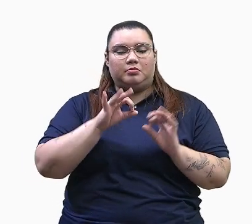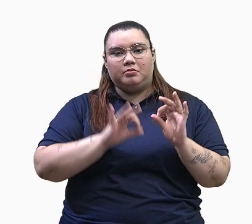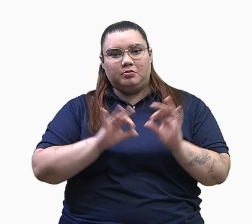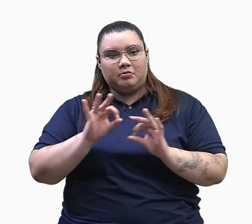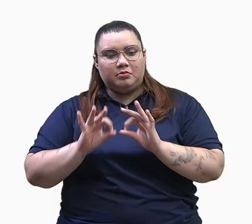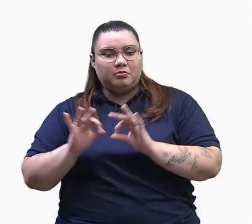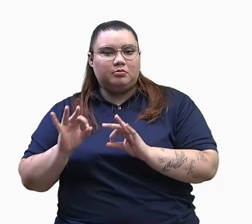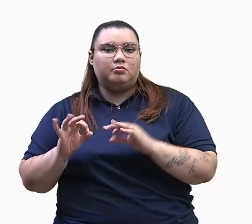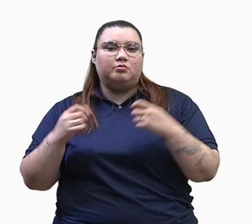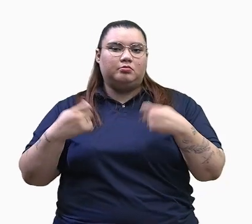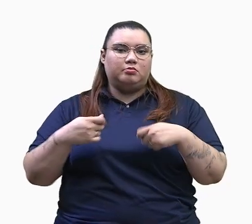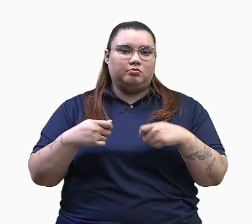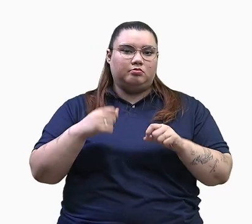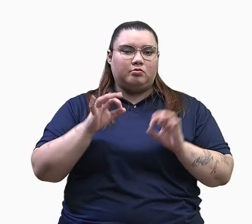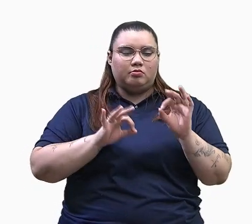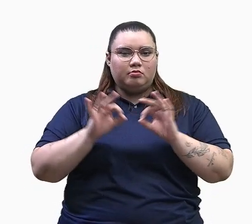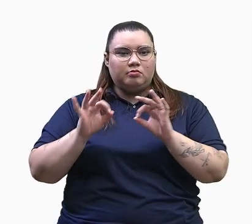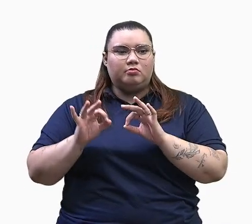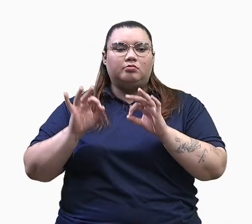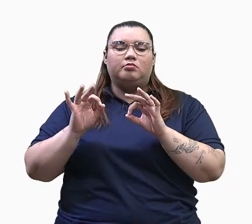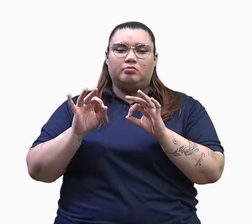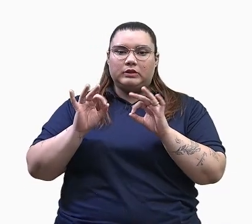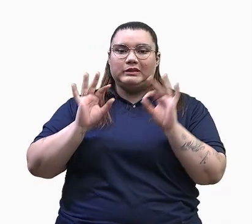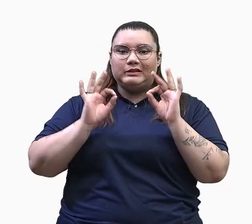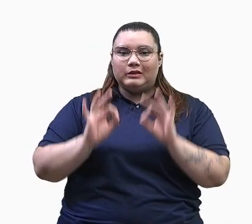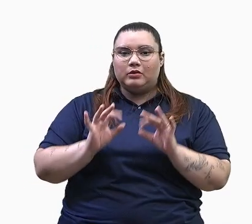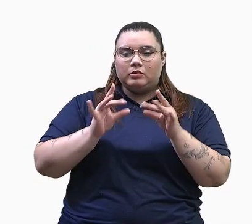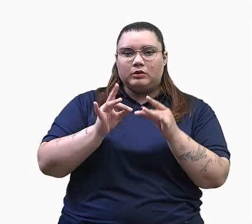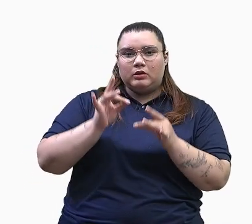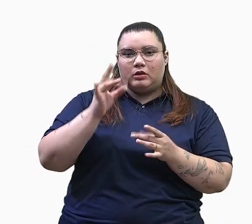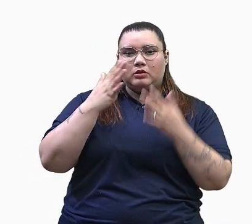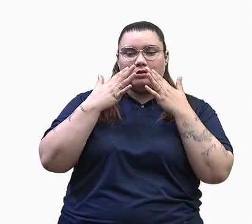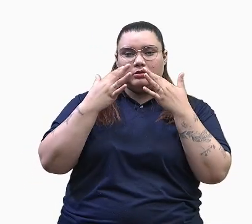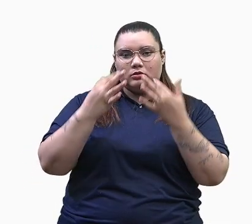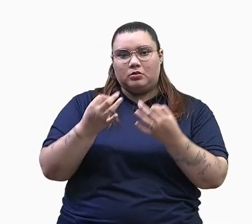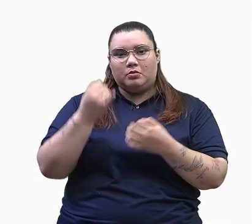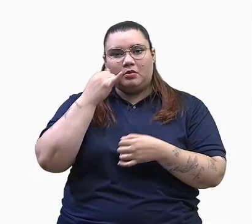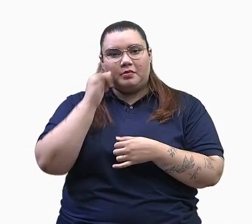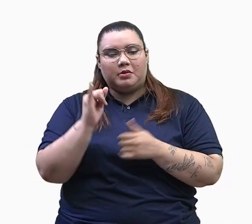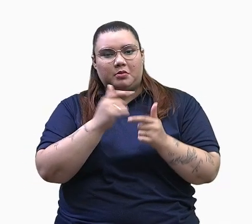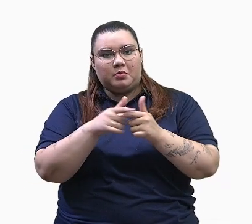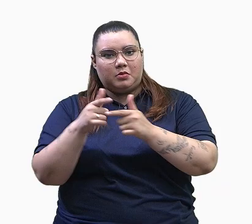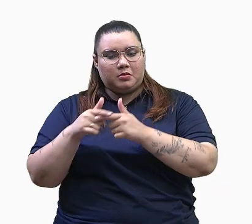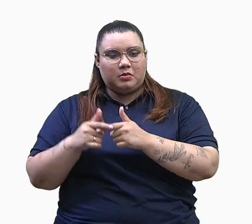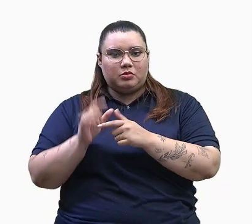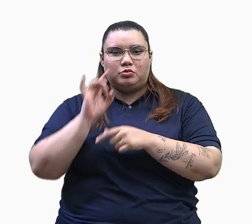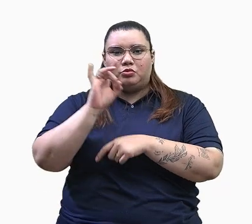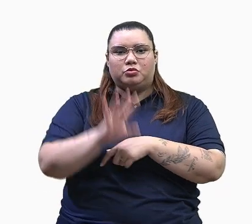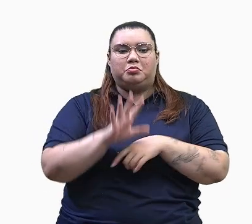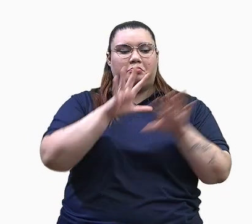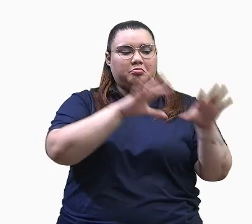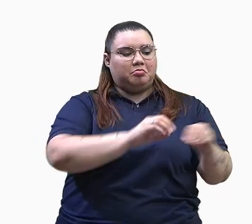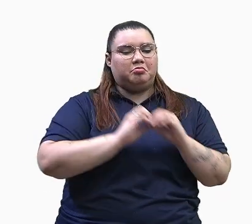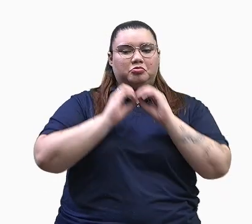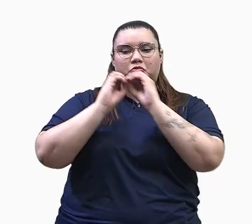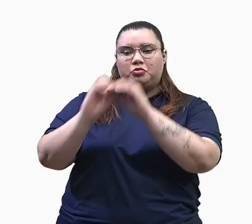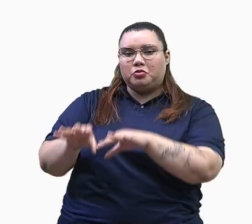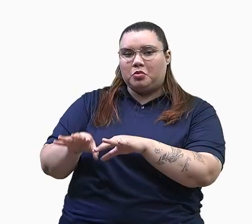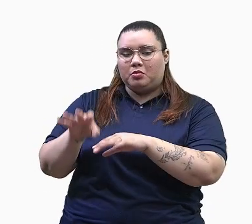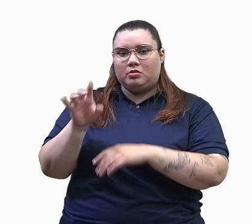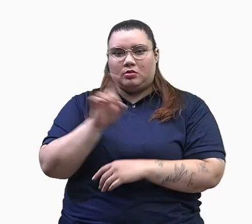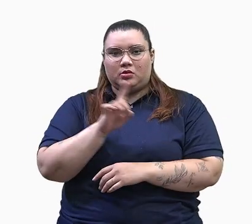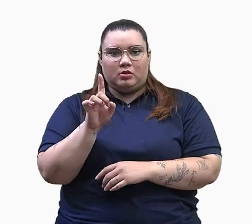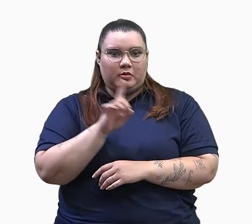planejado, minimamente, né, planejado para ser descartado, certo? Não é só você pegar e descartar ali